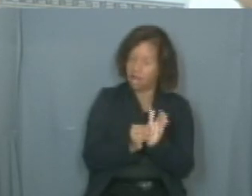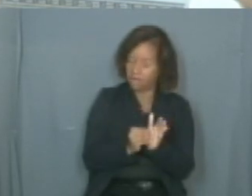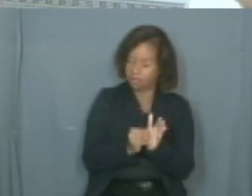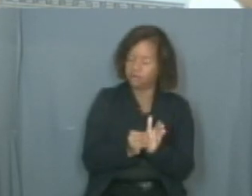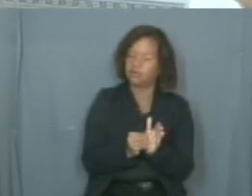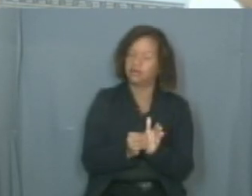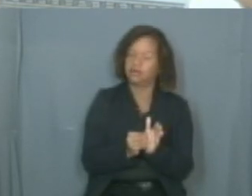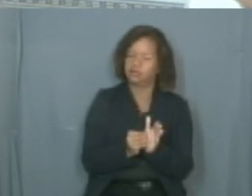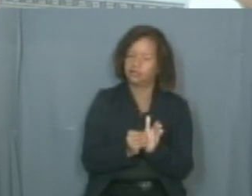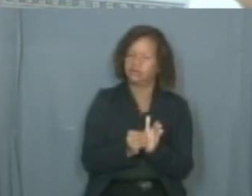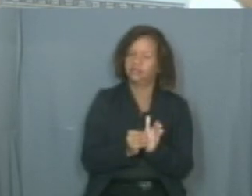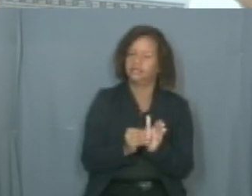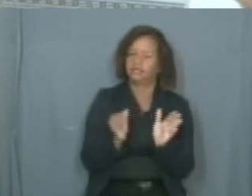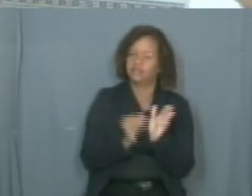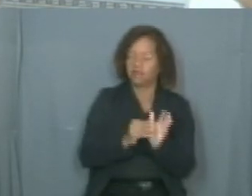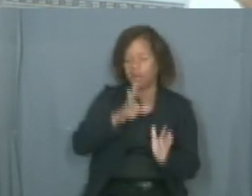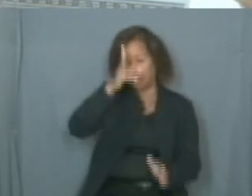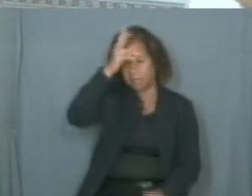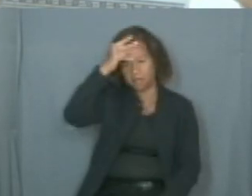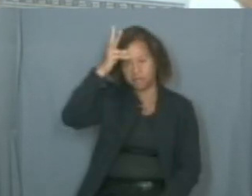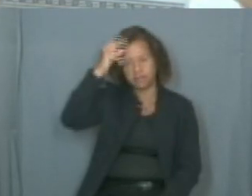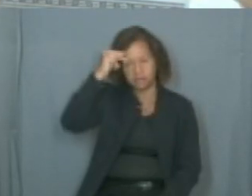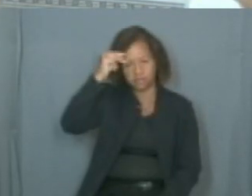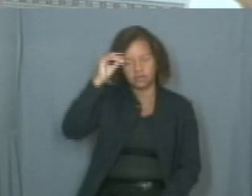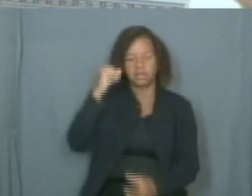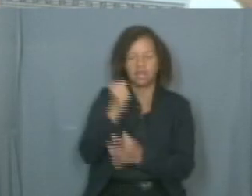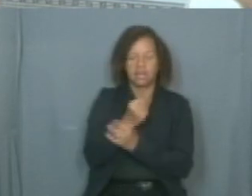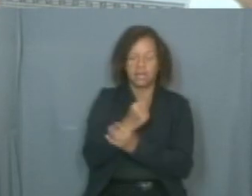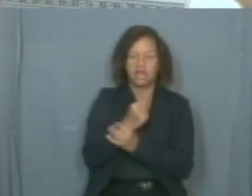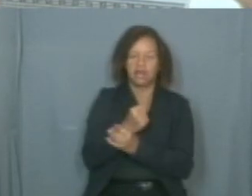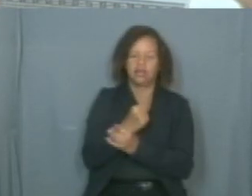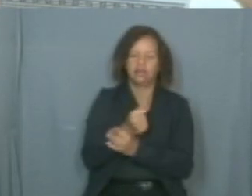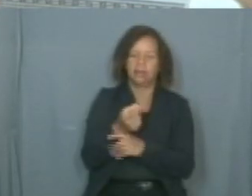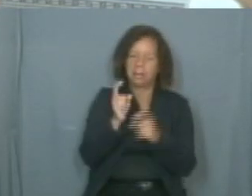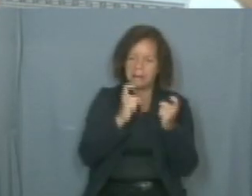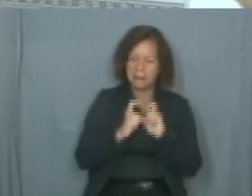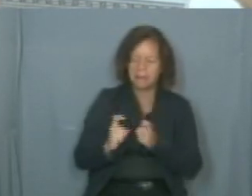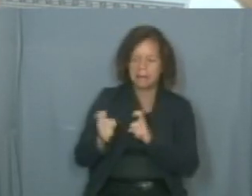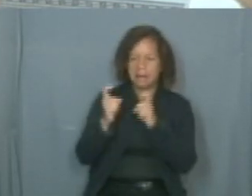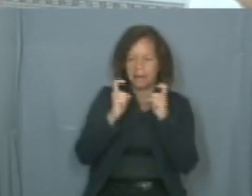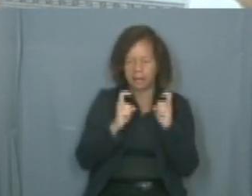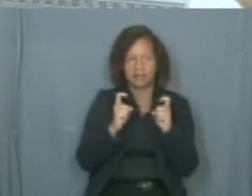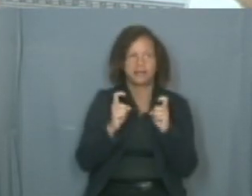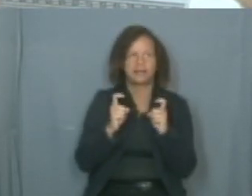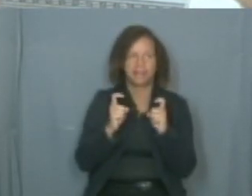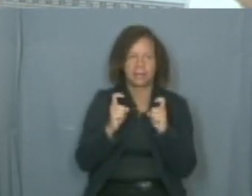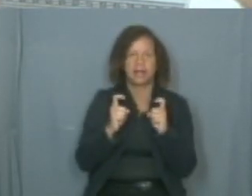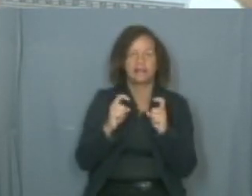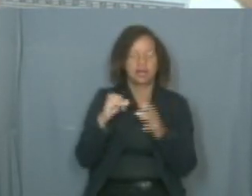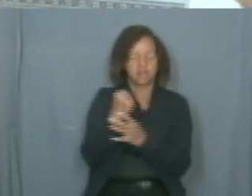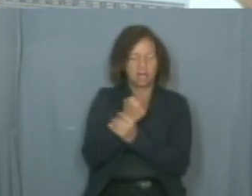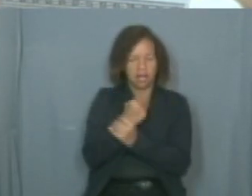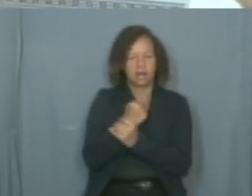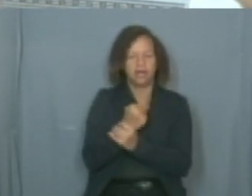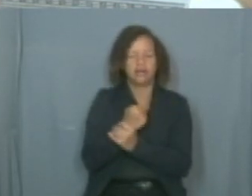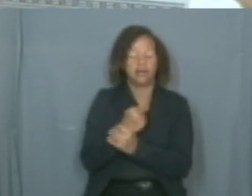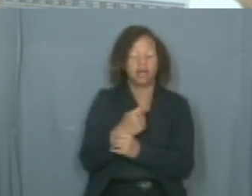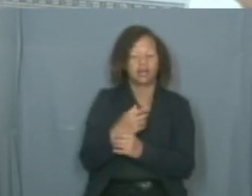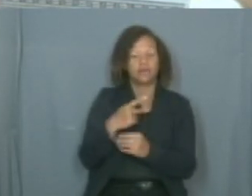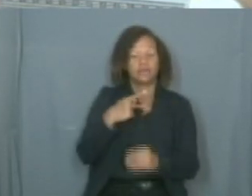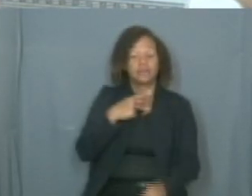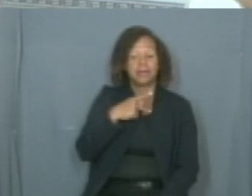está faltando que a prefeitura garanta, e eu tenho discutido isso com a prefeitura, que possa garantir que o